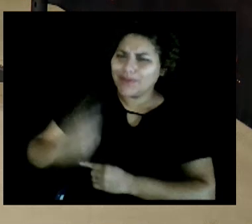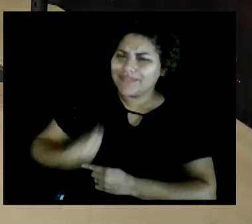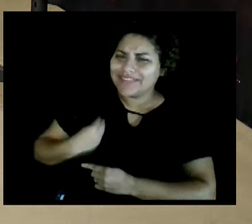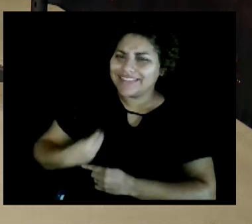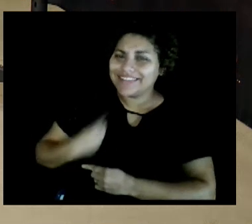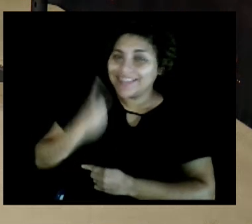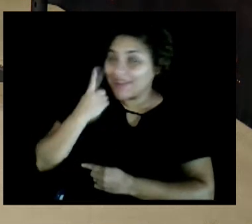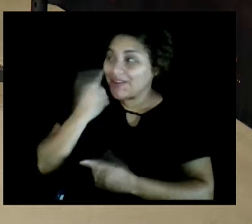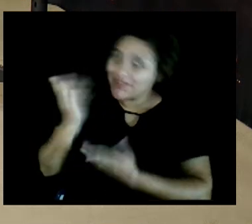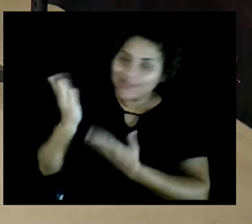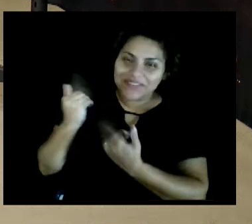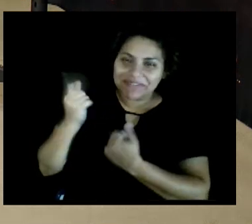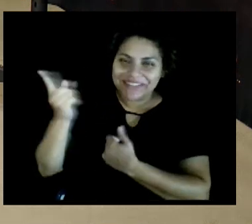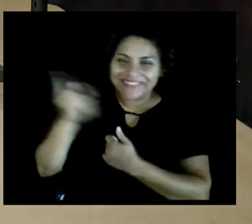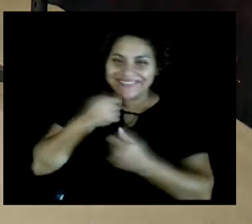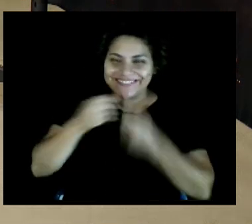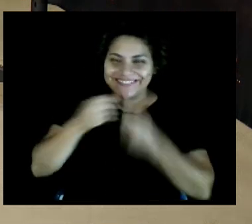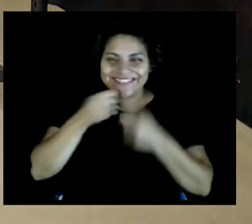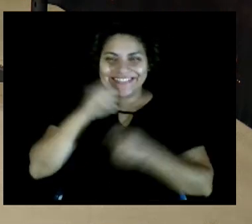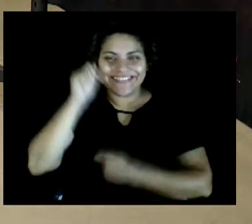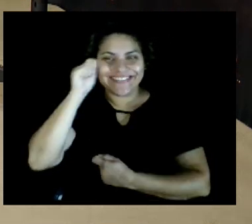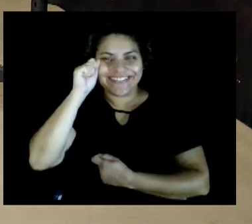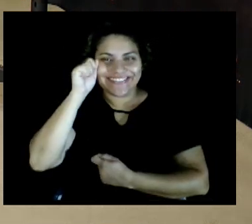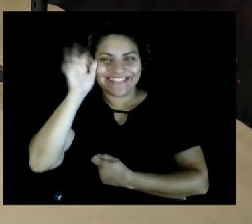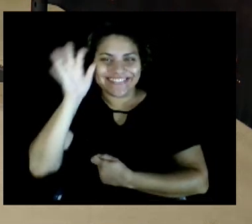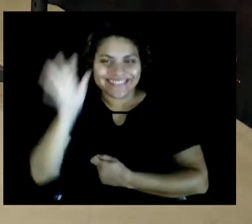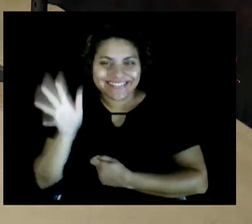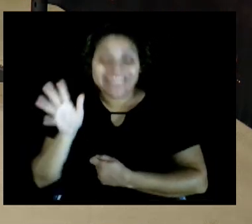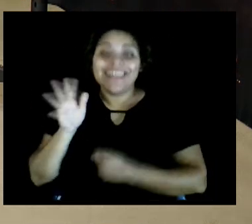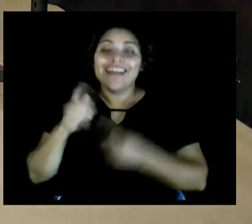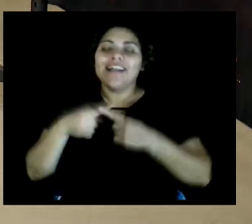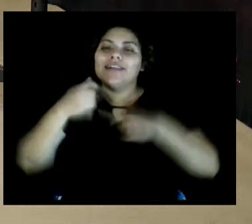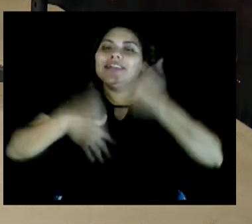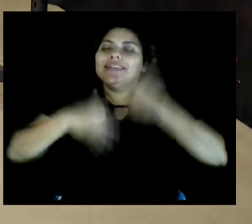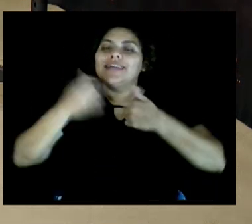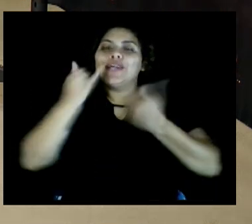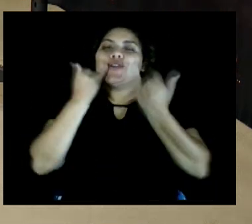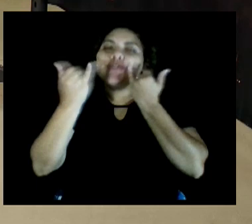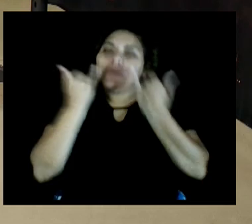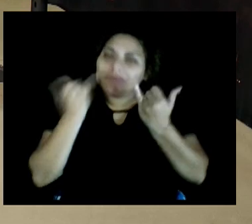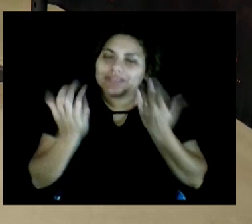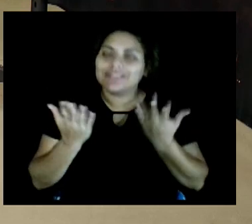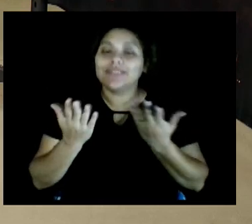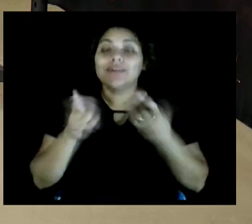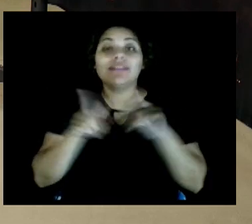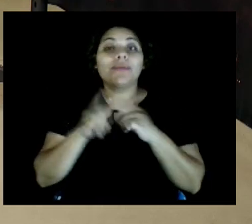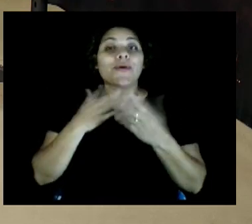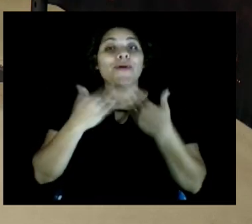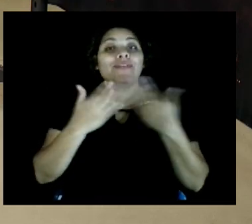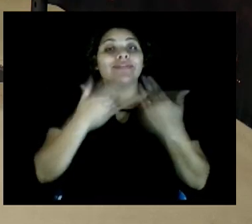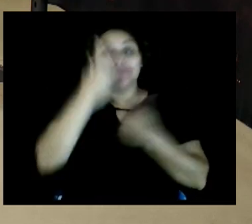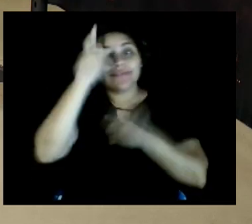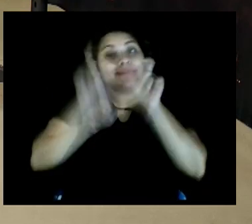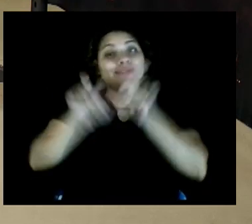Alexandra Dias, trazendo pra gente informações e conversando com as pessoas sobre nostalgia. Vamos lá,